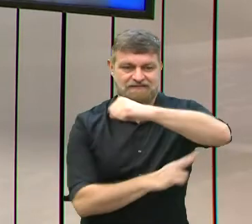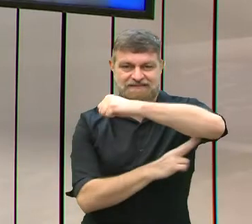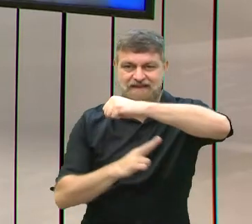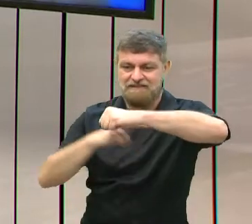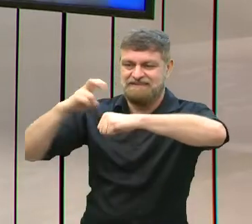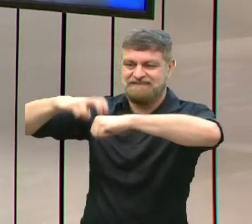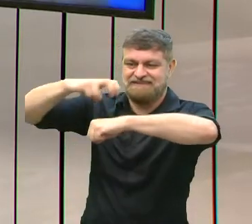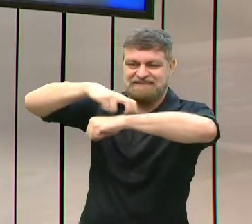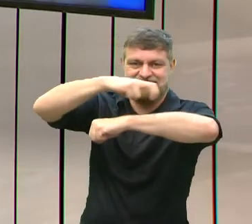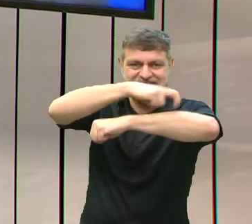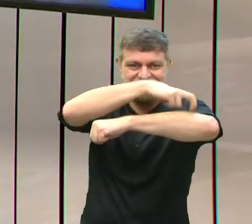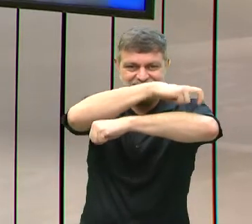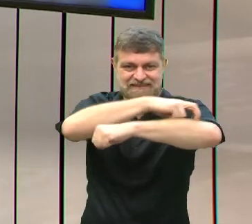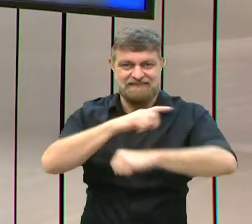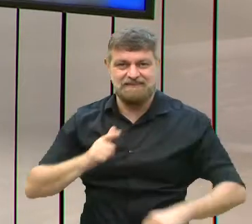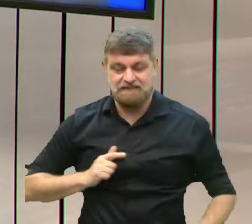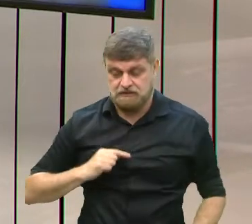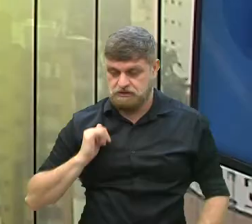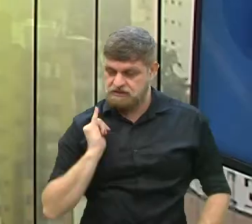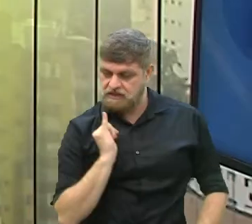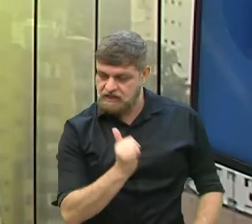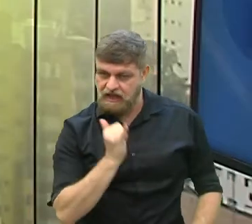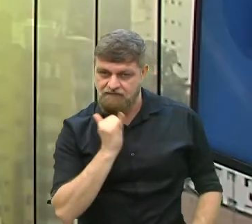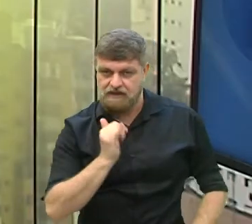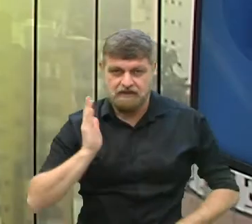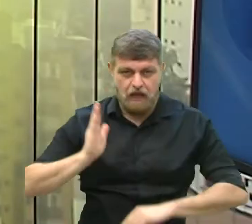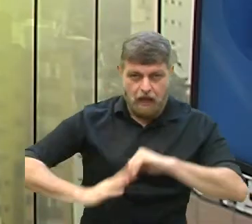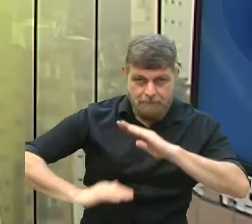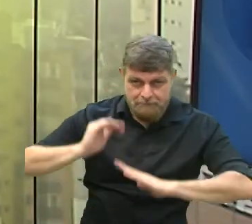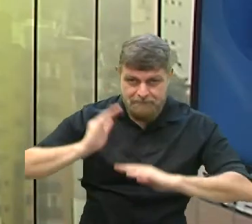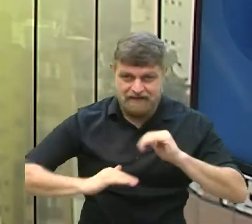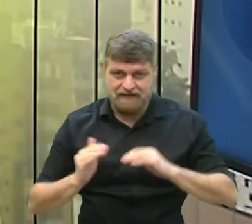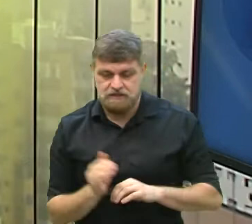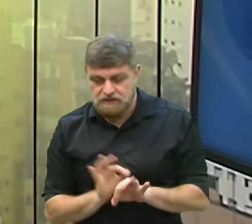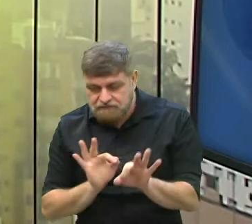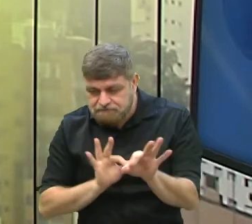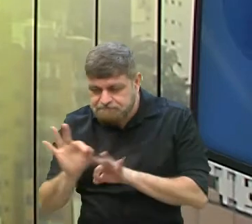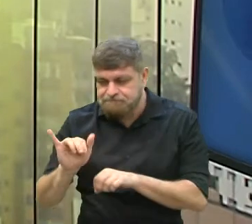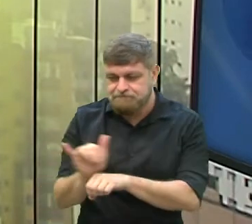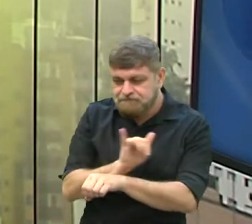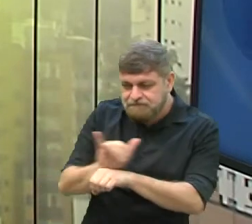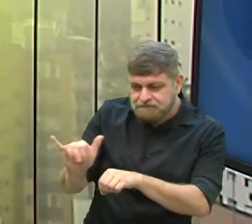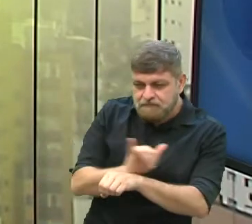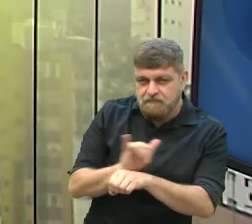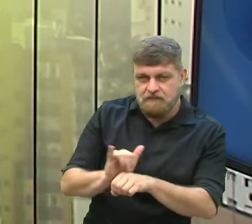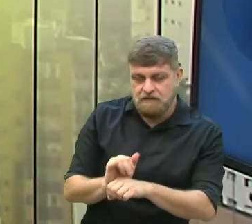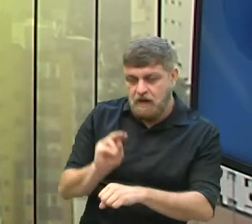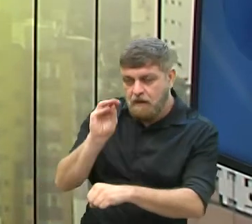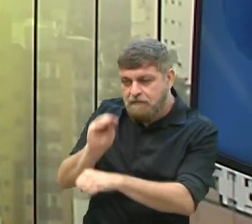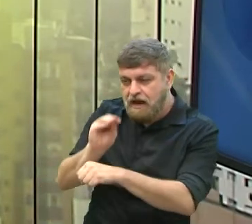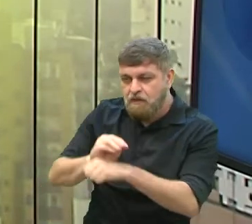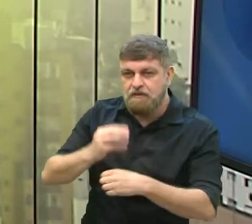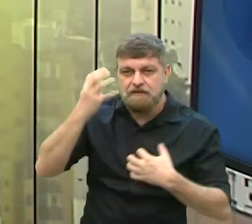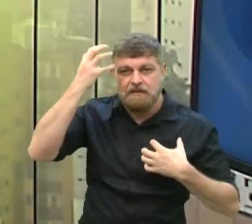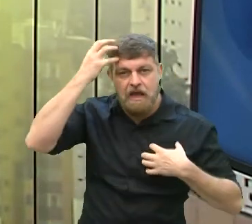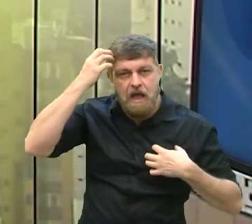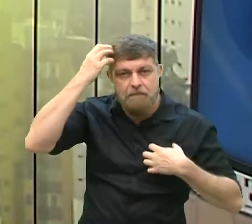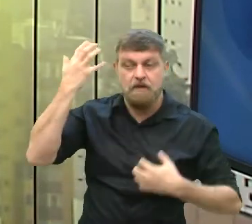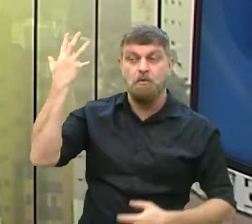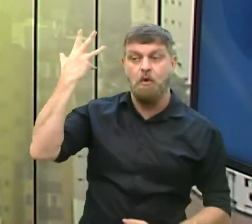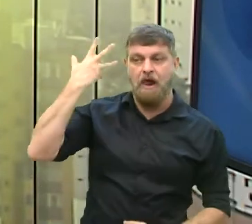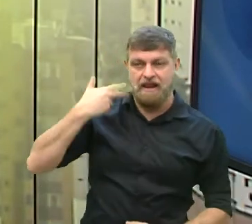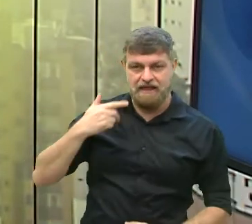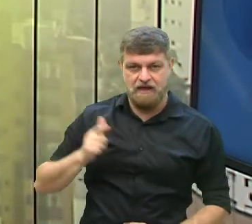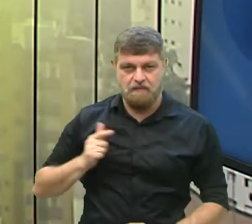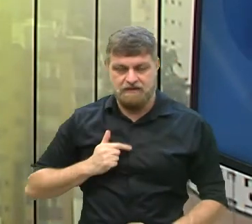país. Denise, a gente está falando tanto aqui, né, de ações, de técnicas de manejo para proteger o mico-leão dourado, para que um dia